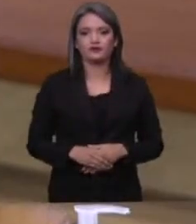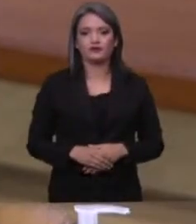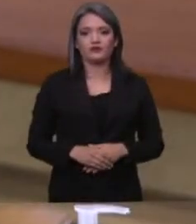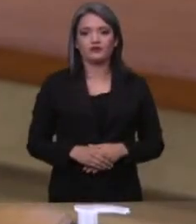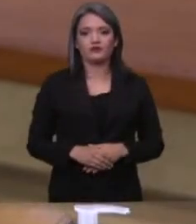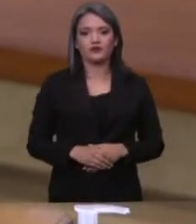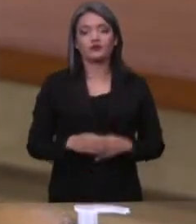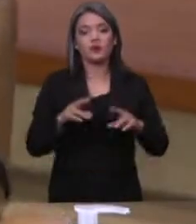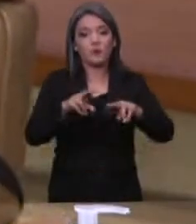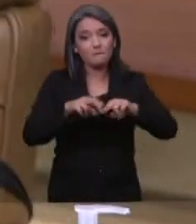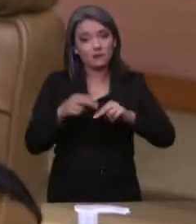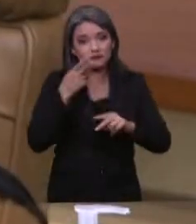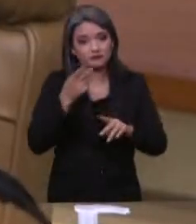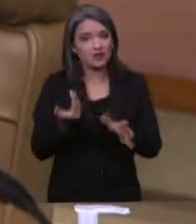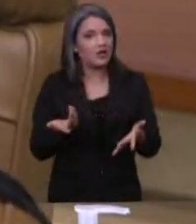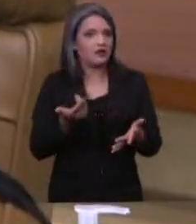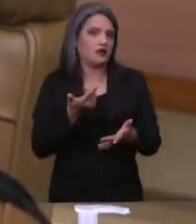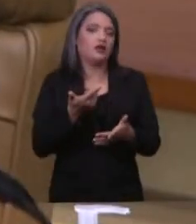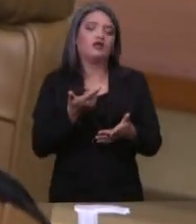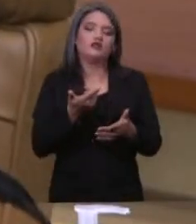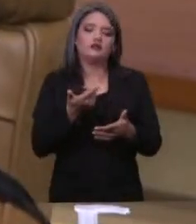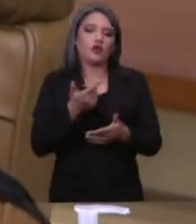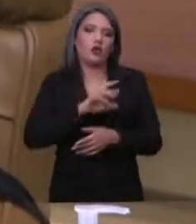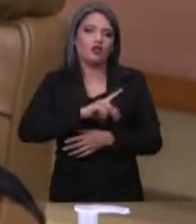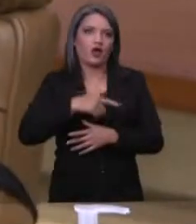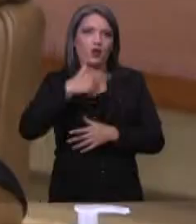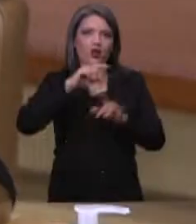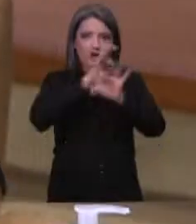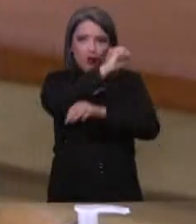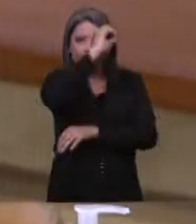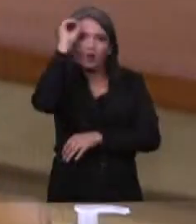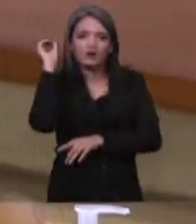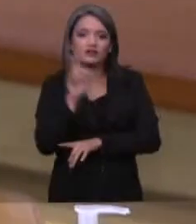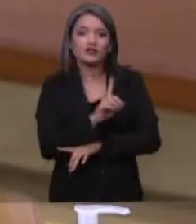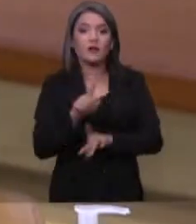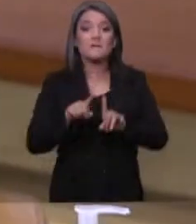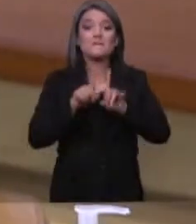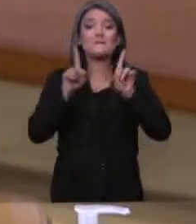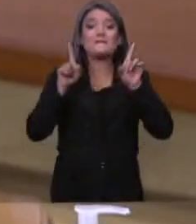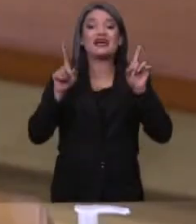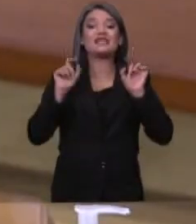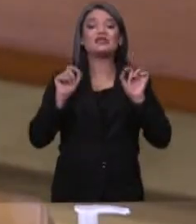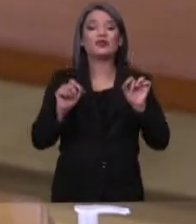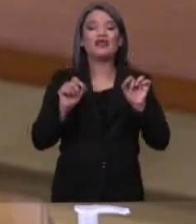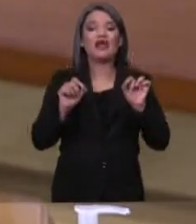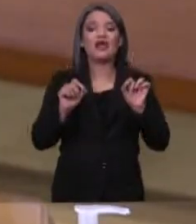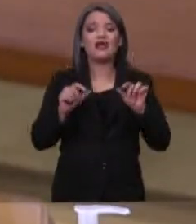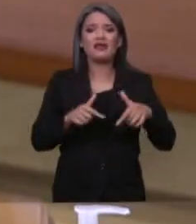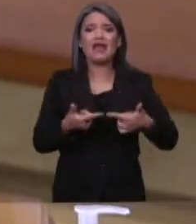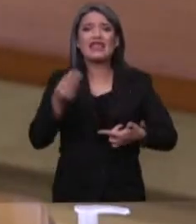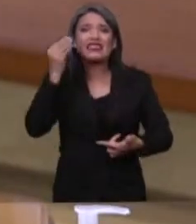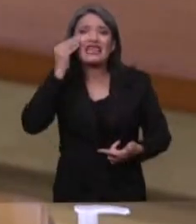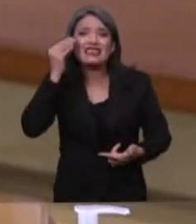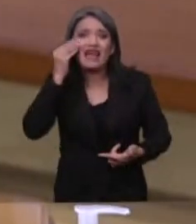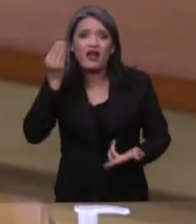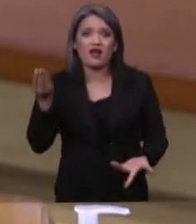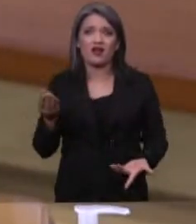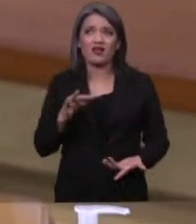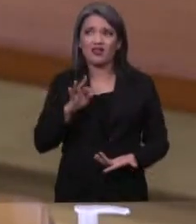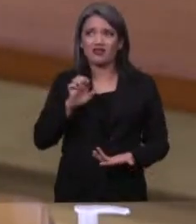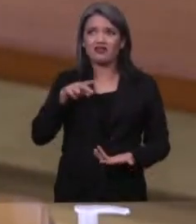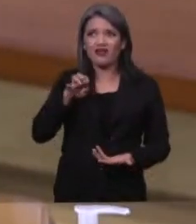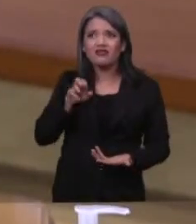antecipo, entendo que não absorve. Quem vota é o excelentíssimo agora, senhor ministro André Mendonça. Agora, a conduta aqui é tentar. O que ele tentou?